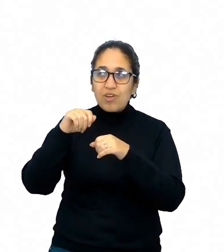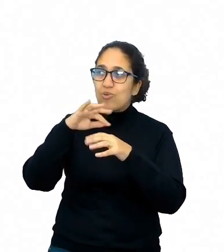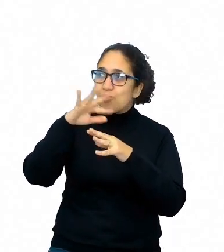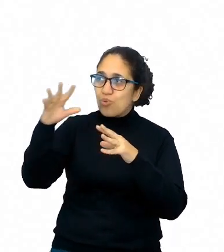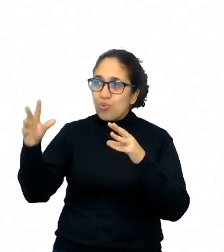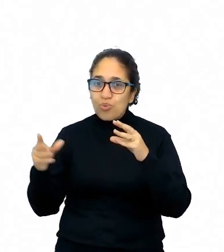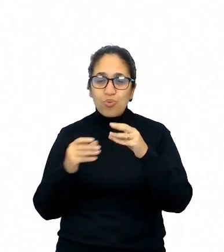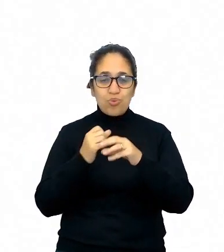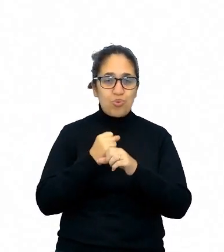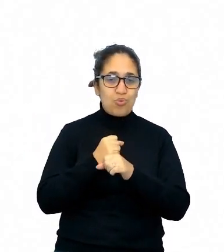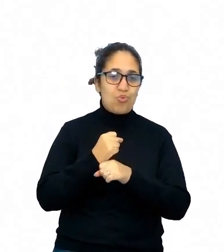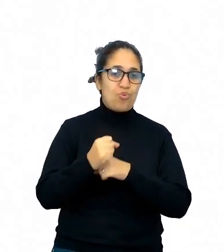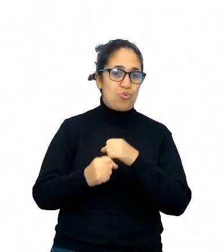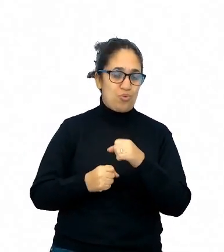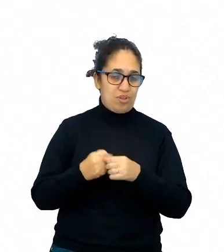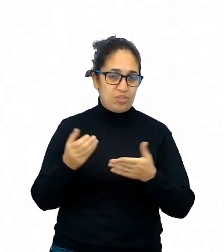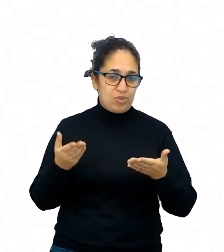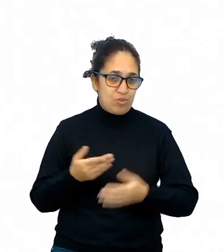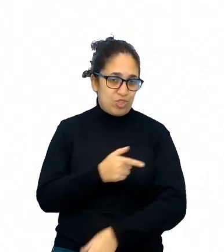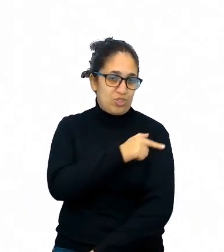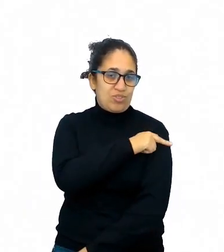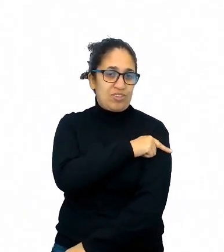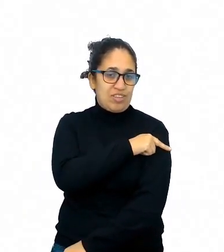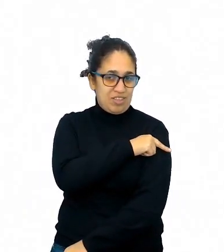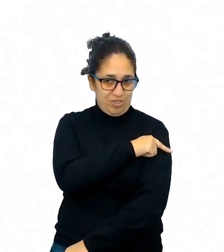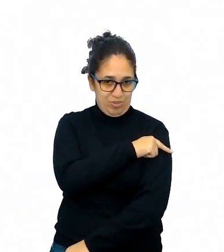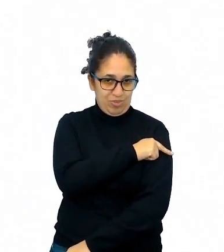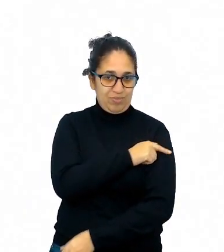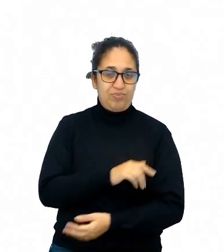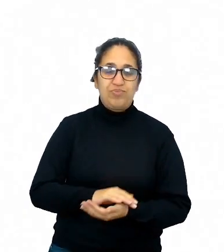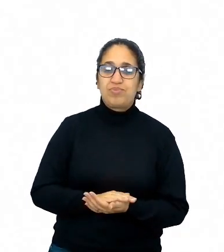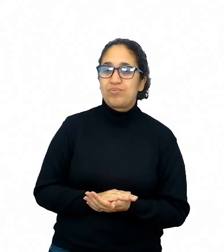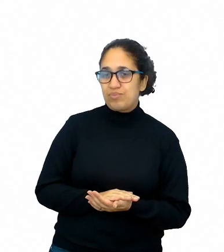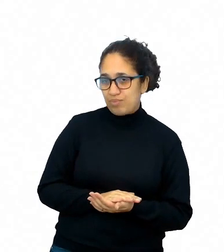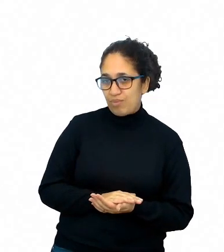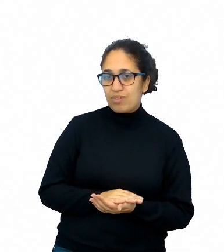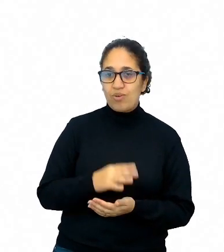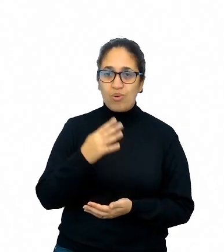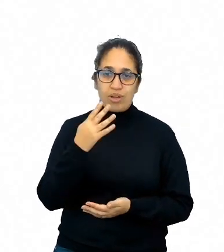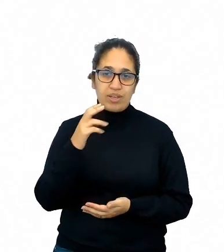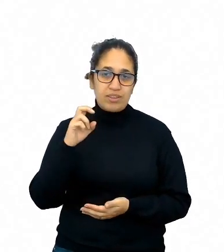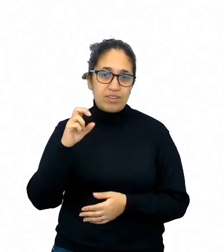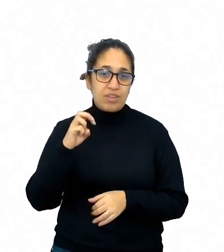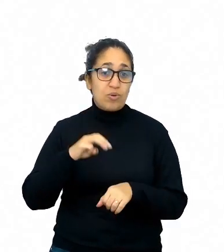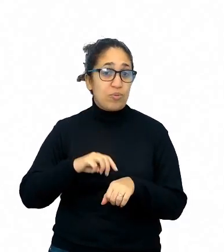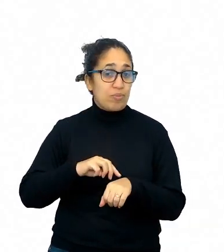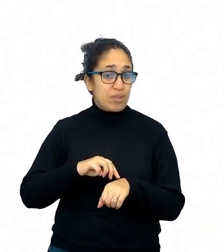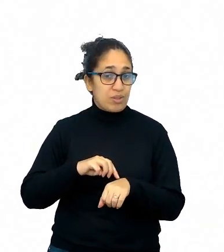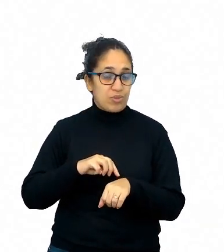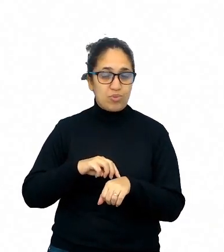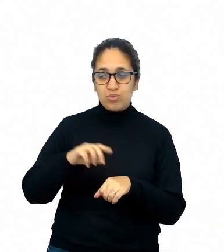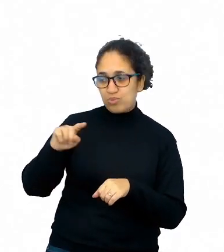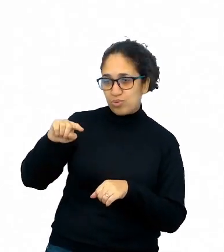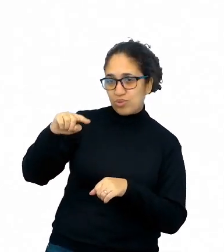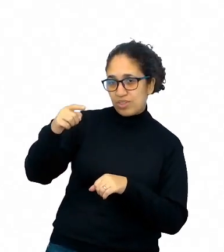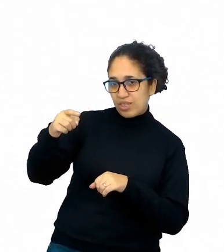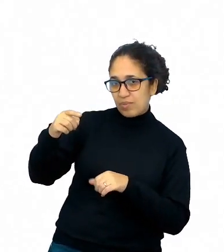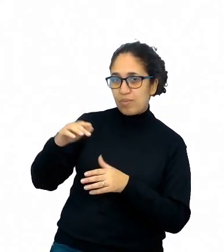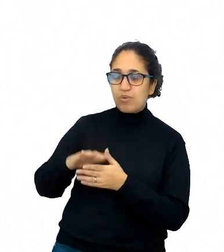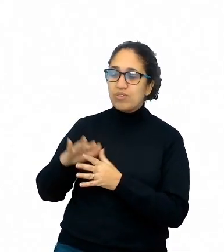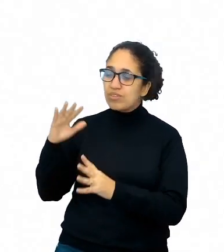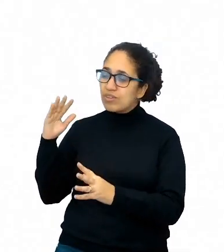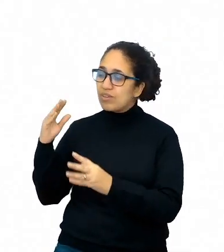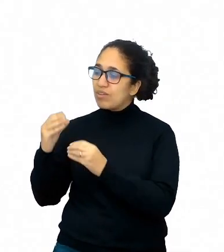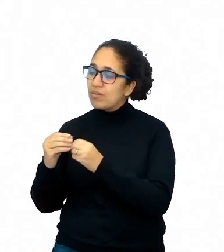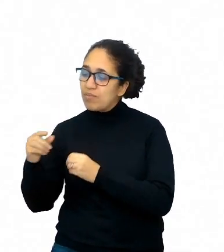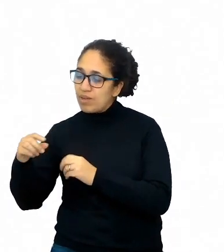responsável, né, pelo 7º ano. Então, a gente tem a formação de 45 minutos, e depois é o momento do desdobramento de vocês